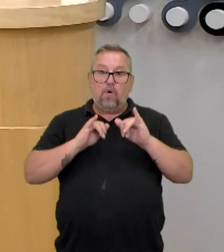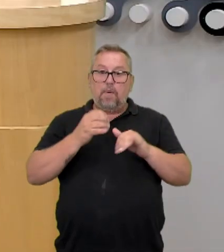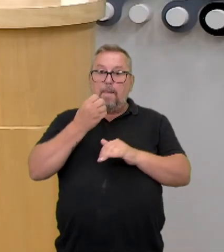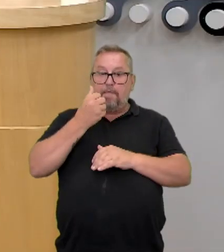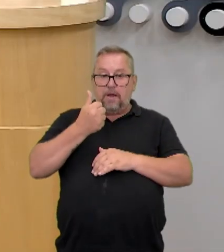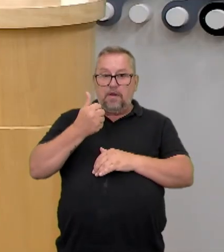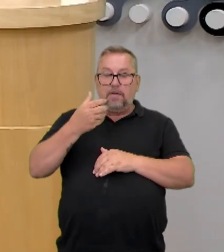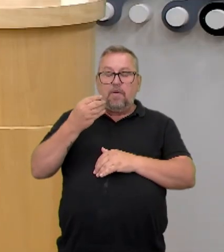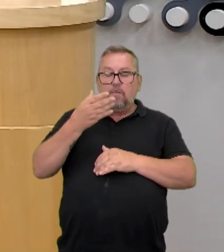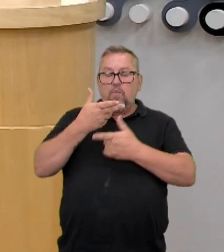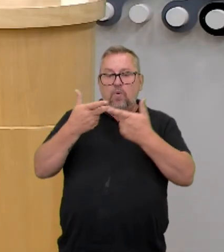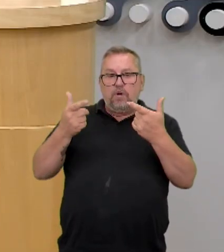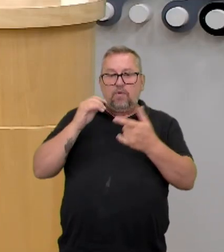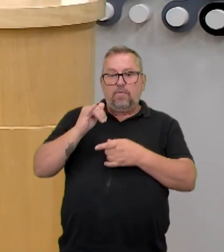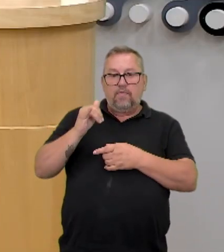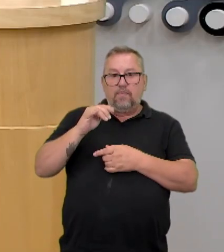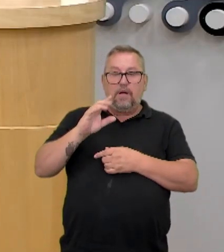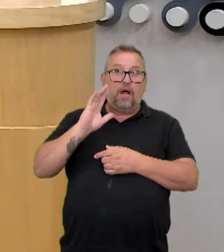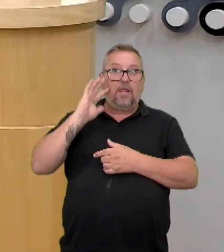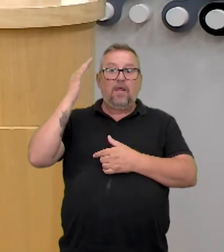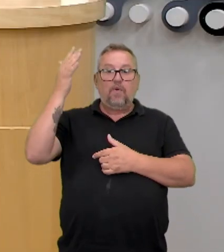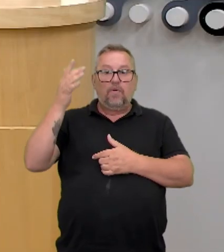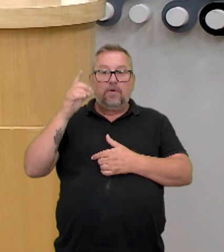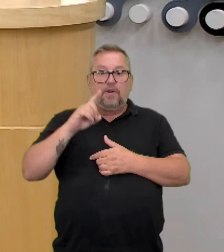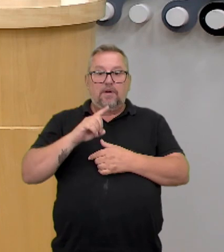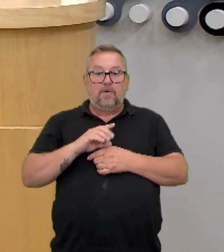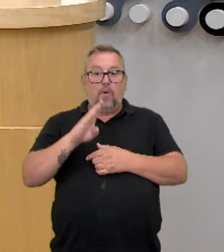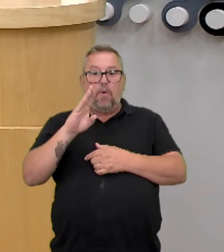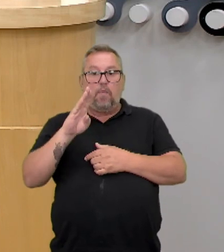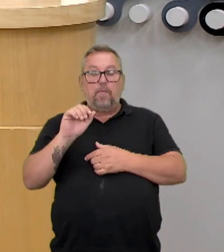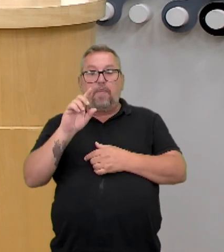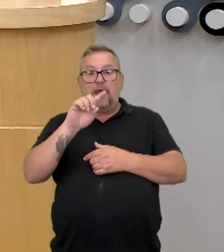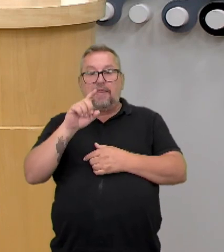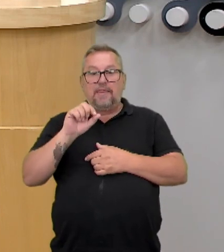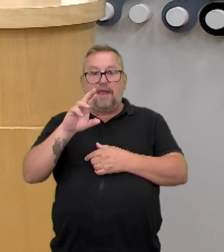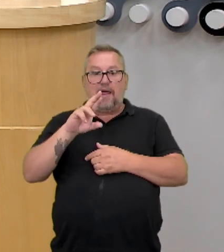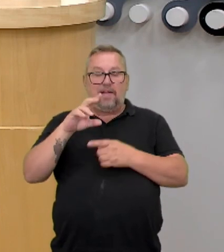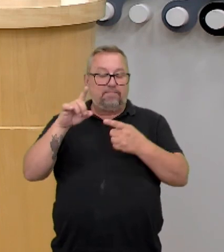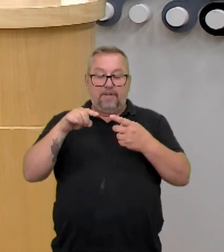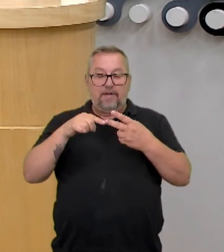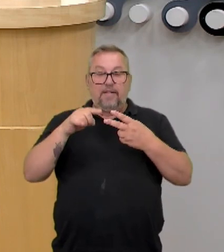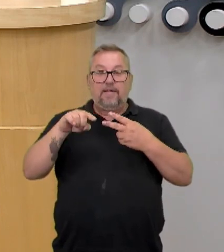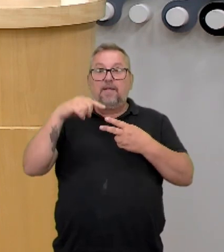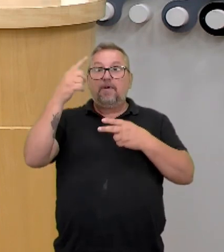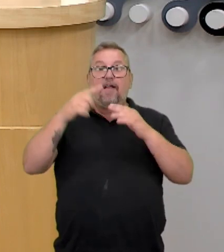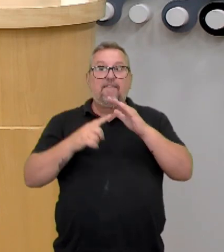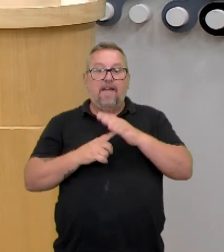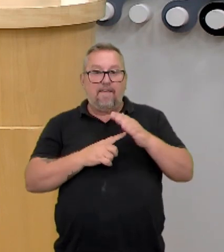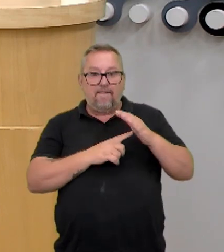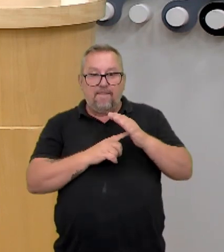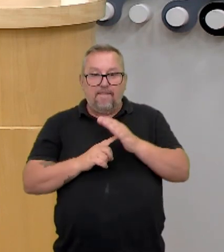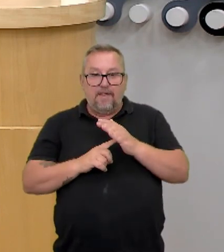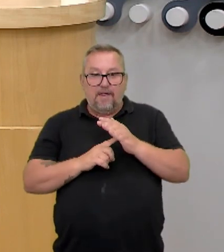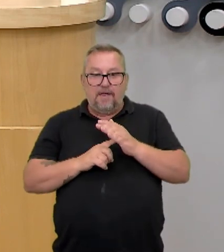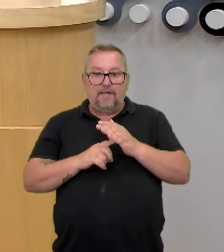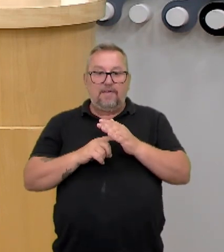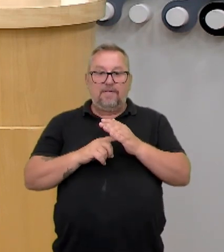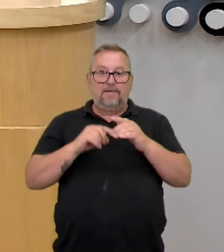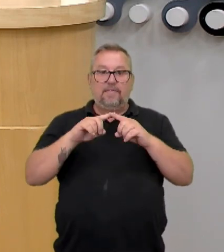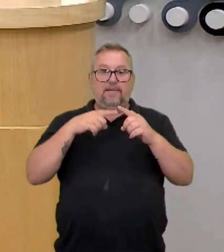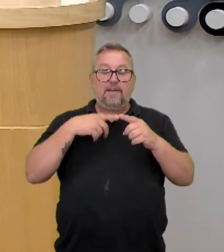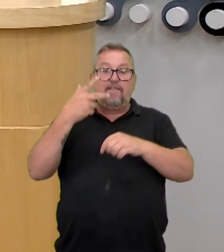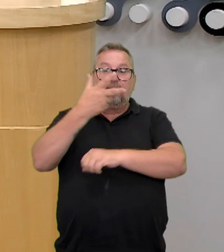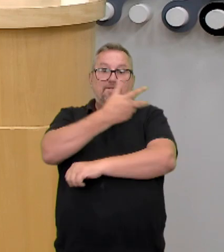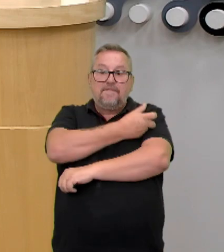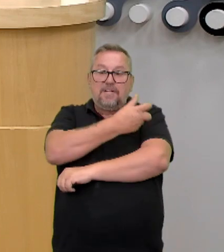coisa para informar, né? Tá acontecendo agora um bazar em tal lugar, semana que vem vai ter a feira não sei do que, tem a coisa da